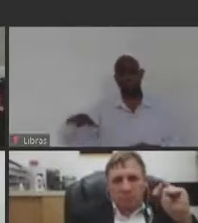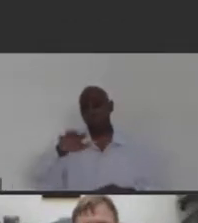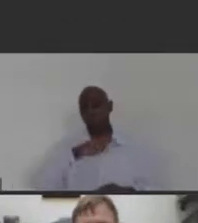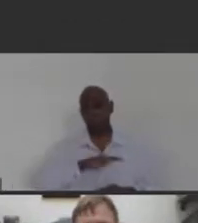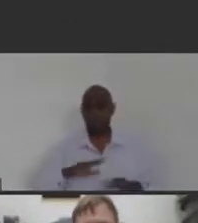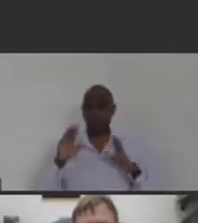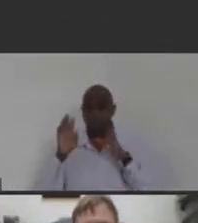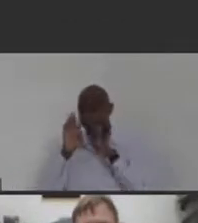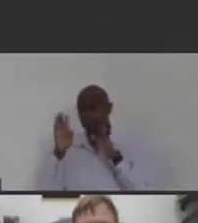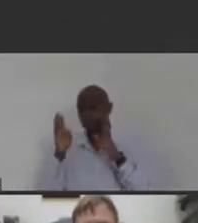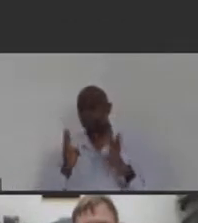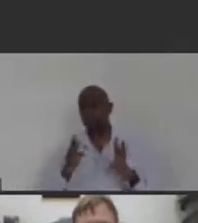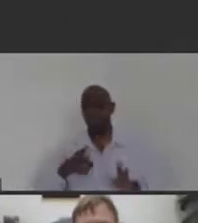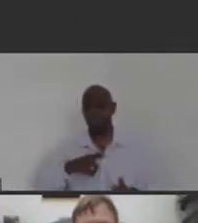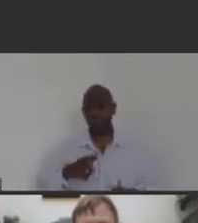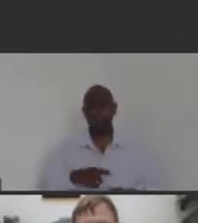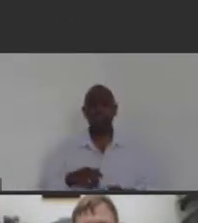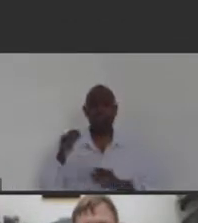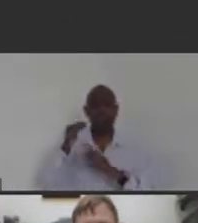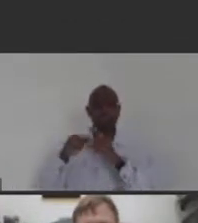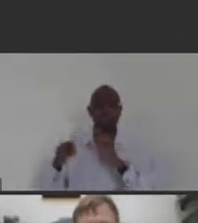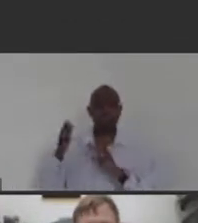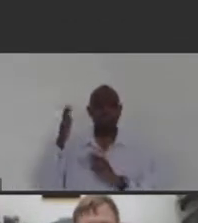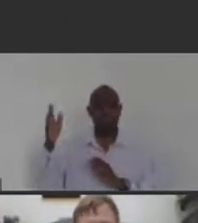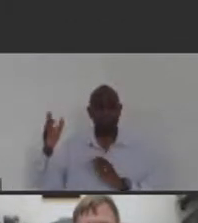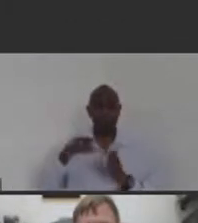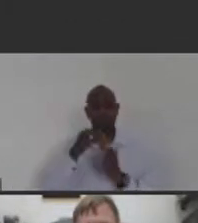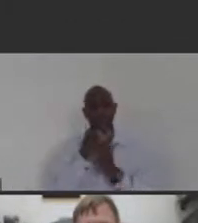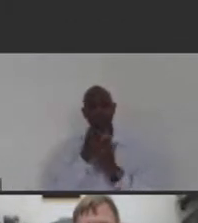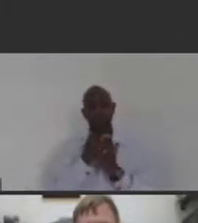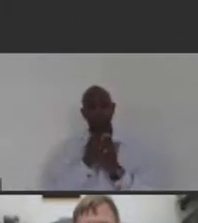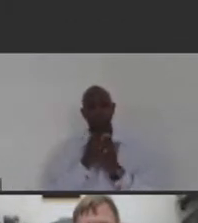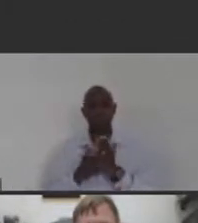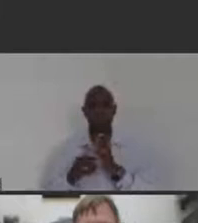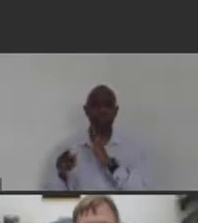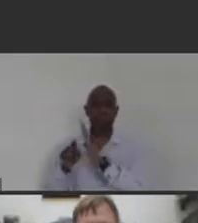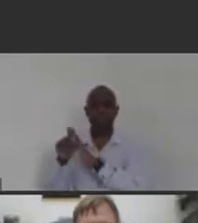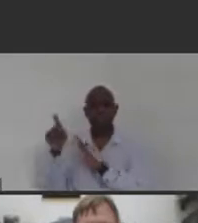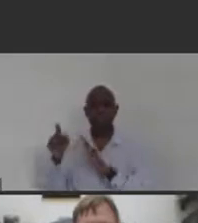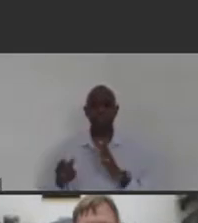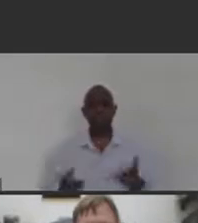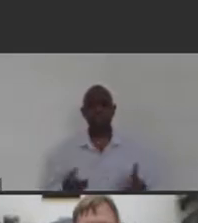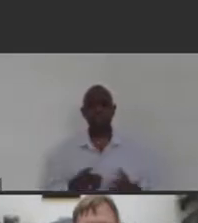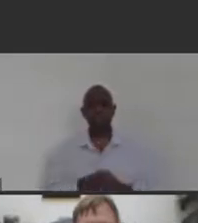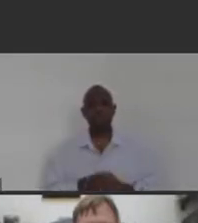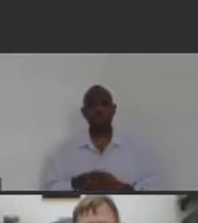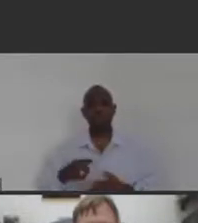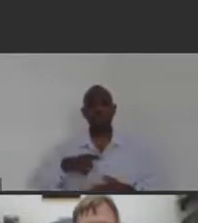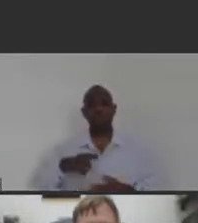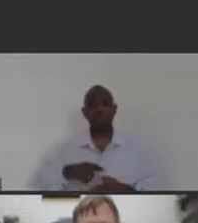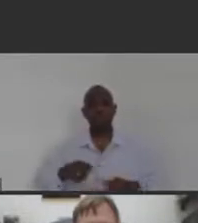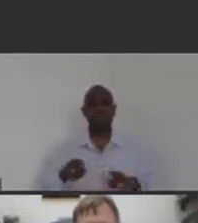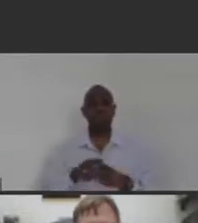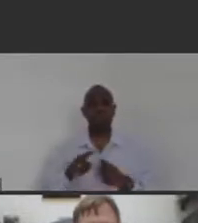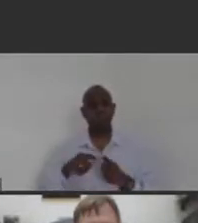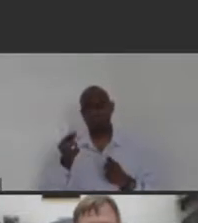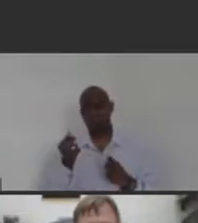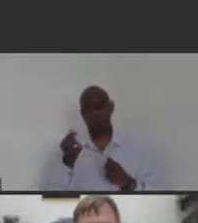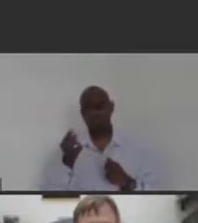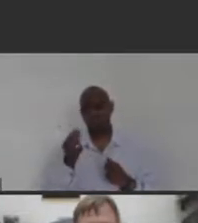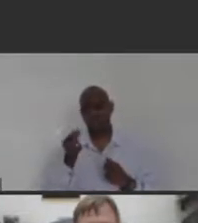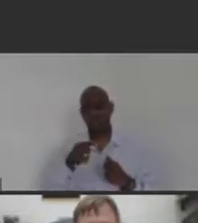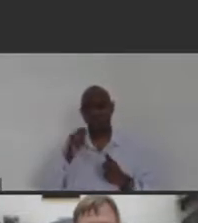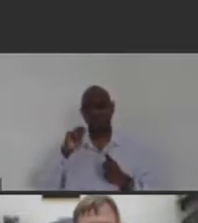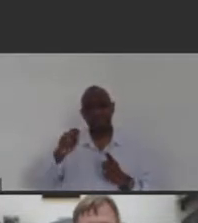encaminhe a empresa Odebrecht BRK Ambiental os seguintes questionamentos desta Casa de Leis. Primeiro, quais valores financeiros